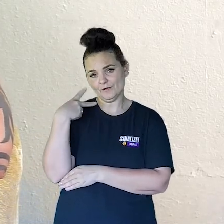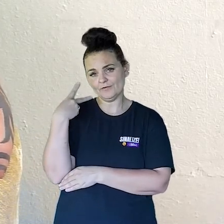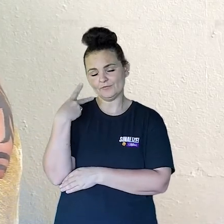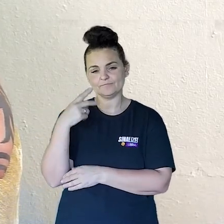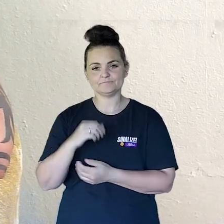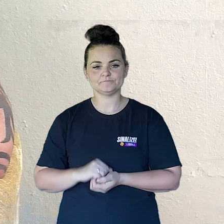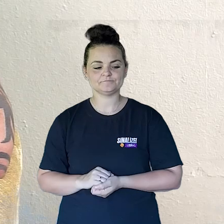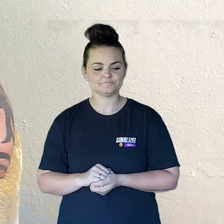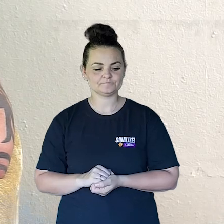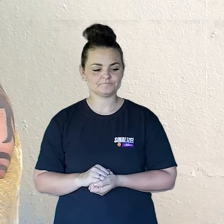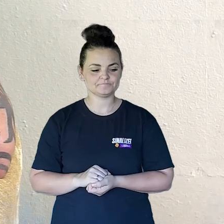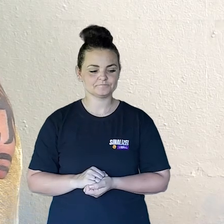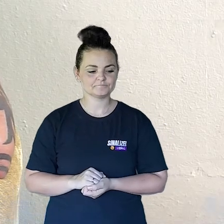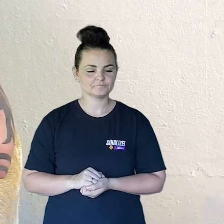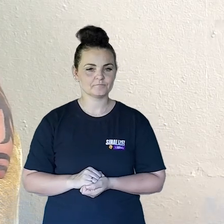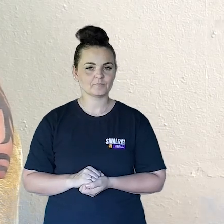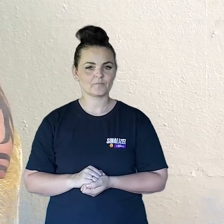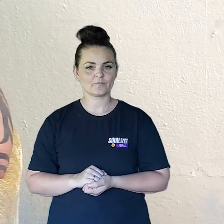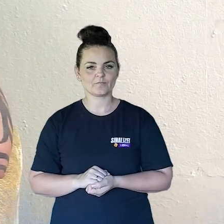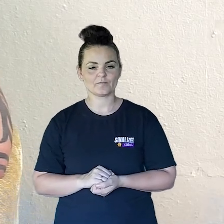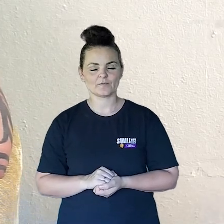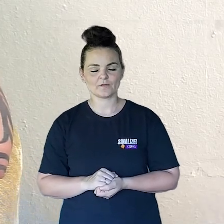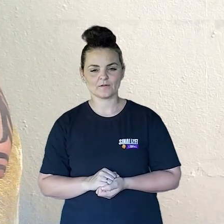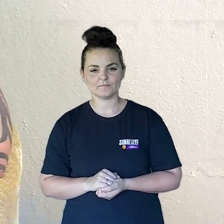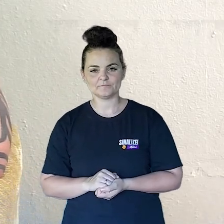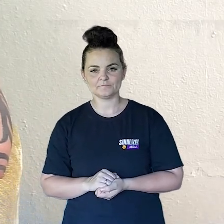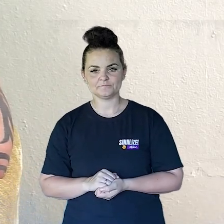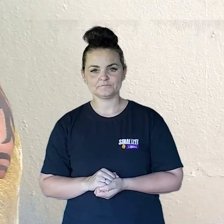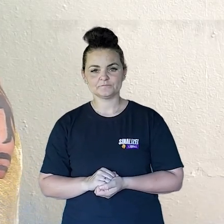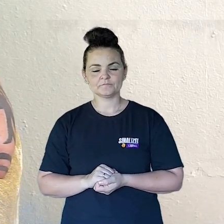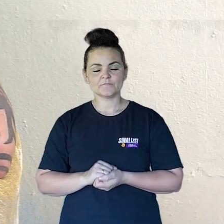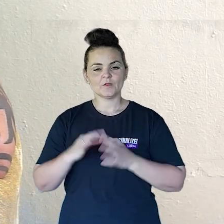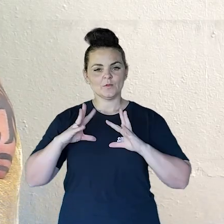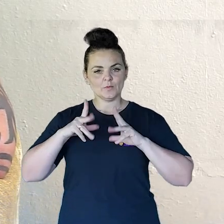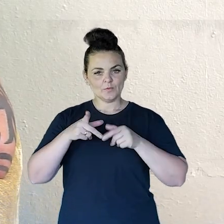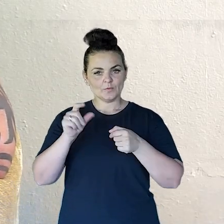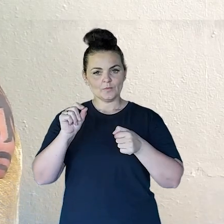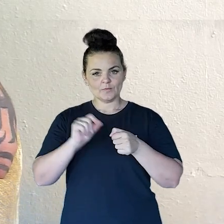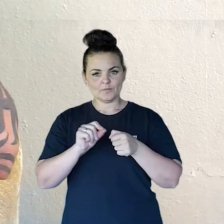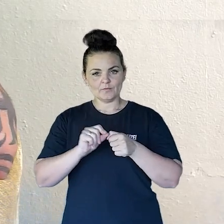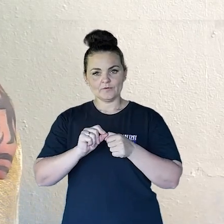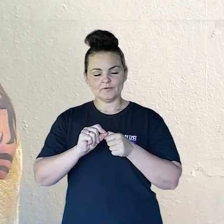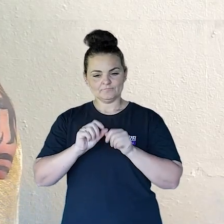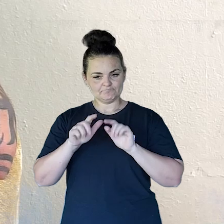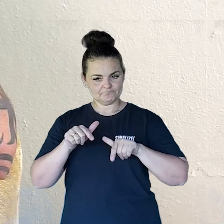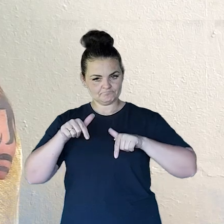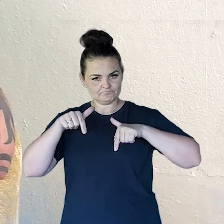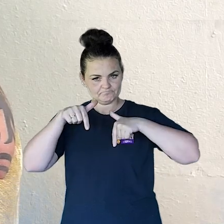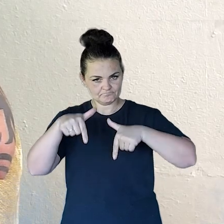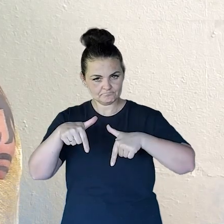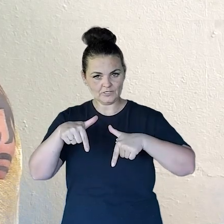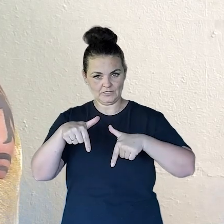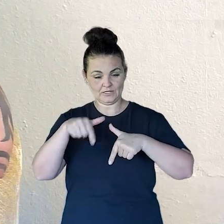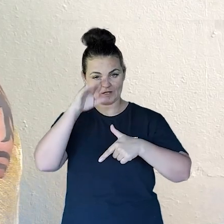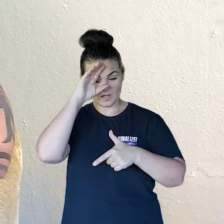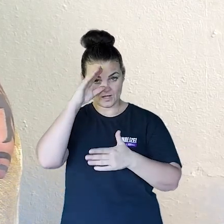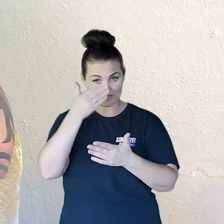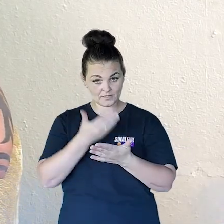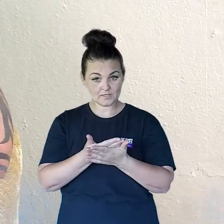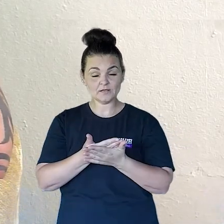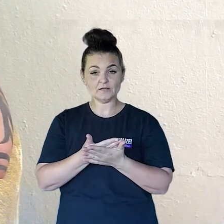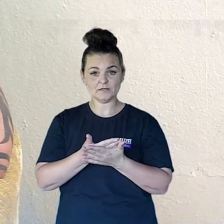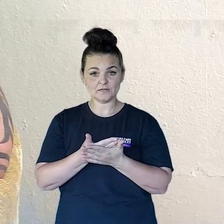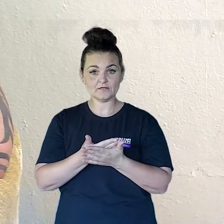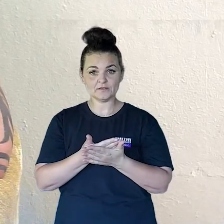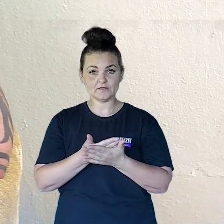E, como eu sempre digo, tudo que você faz com dedicação e acreditando naquilo que você está